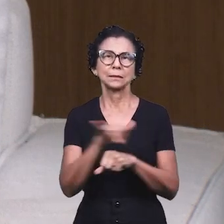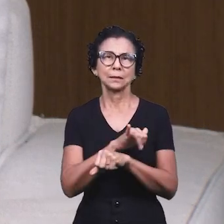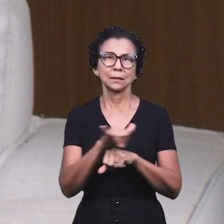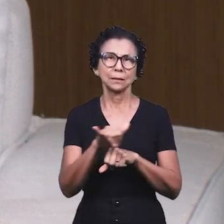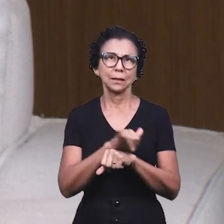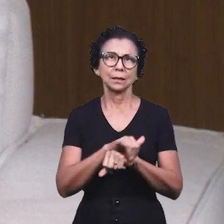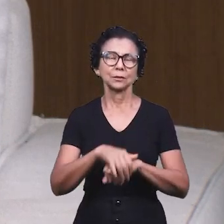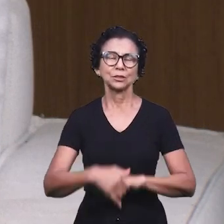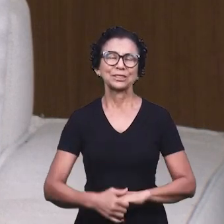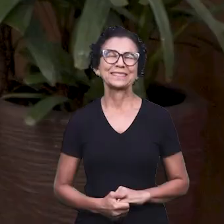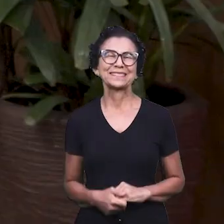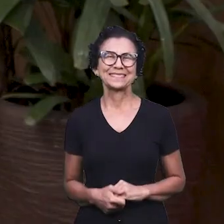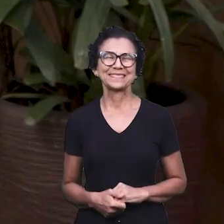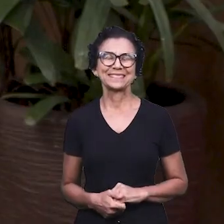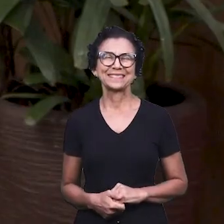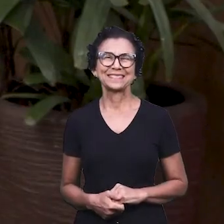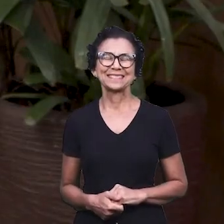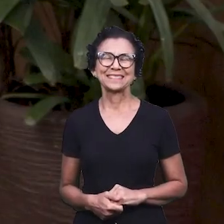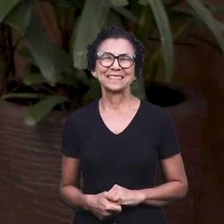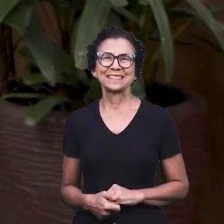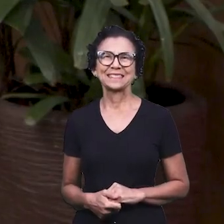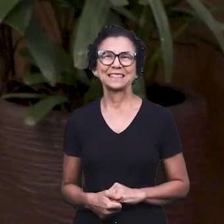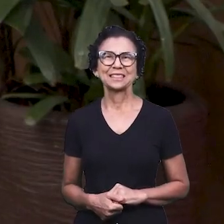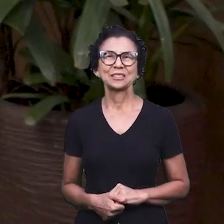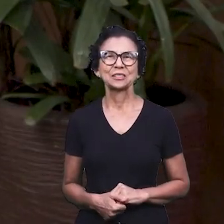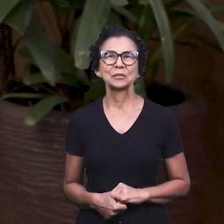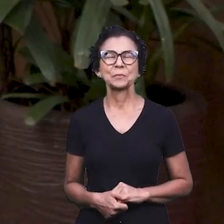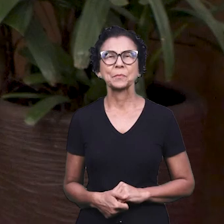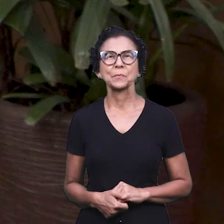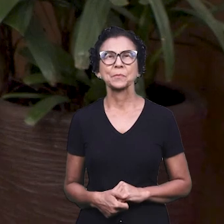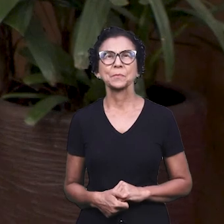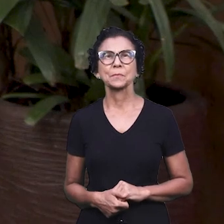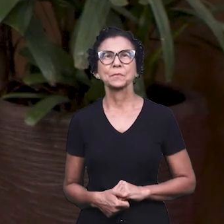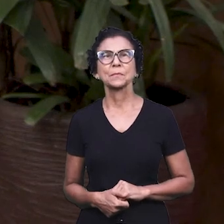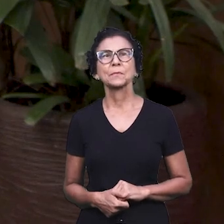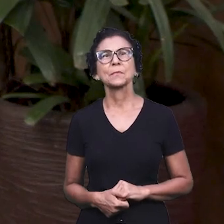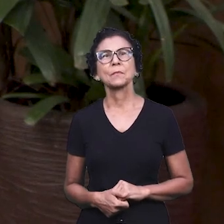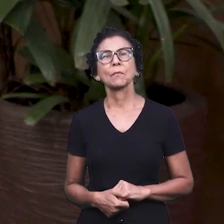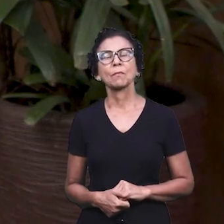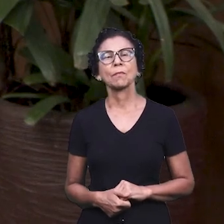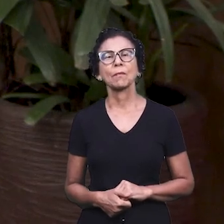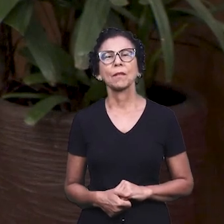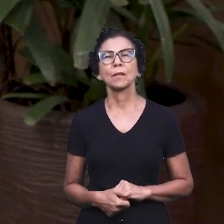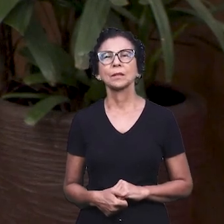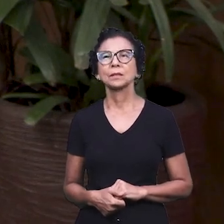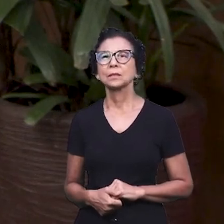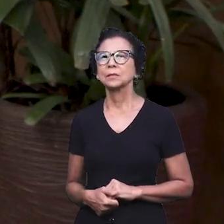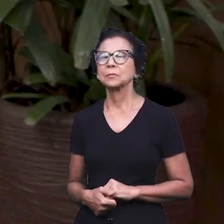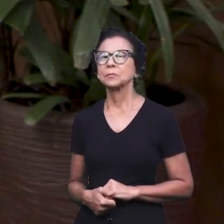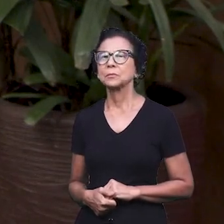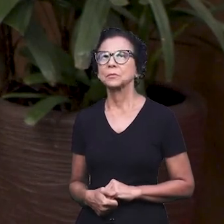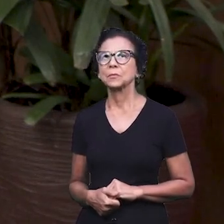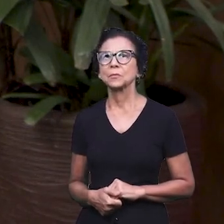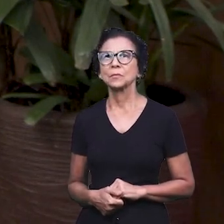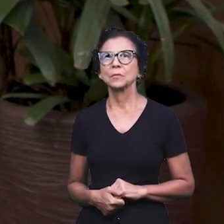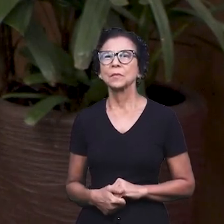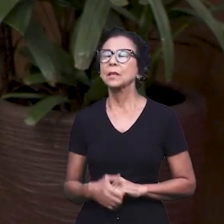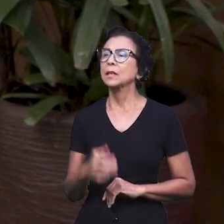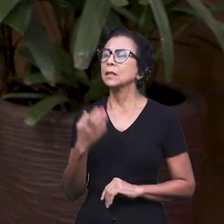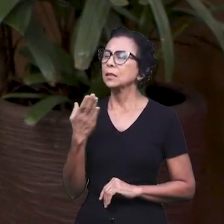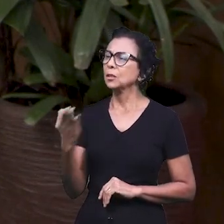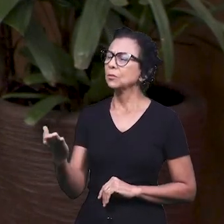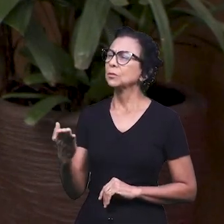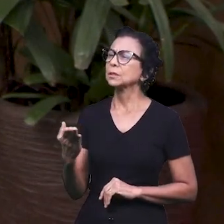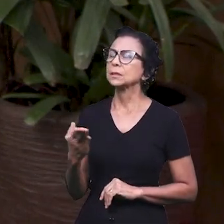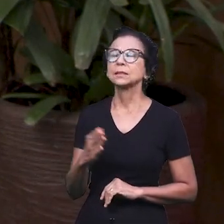é a personalização em acrílico. Então, muito boa a sua experiência. Agora vamos para a Ana Paula. Ana Paula, como foi que